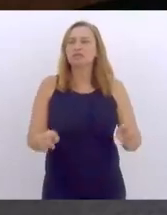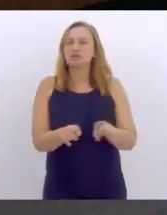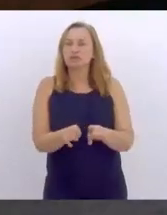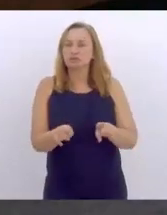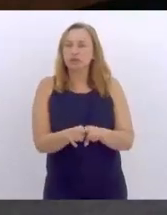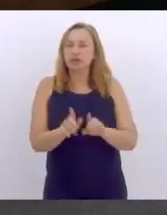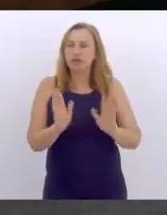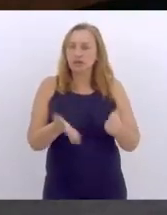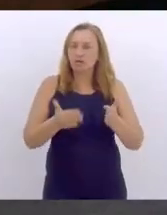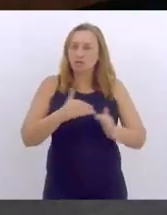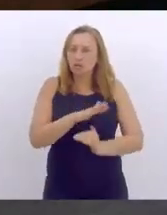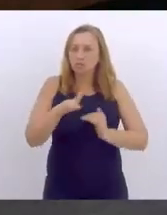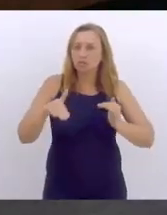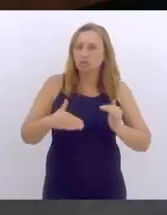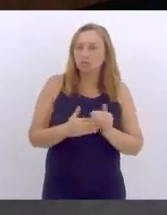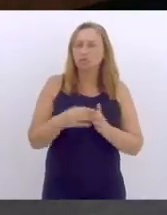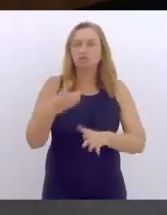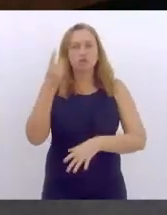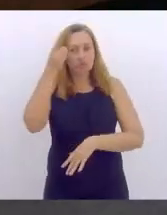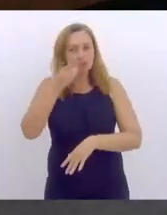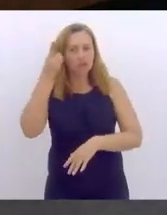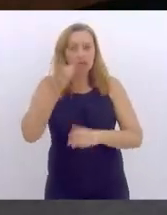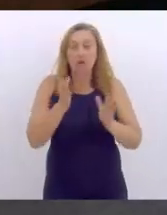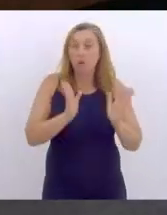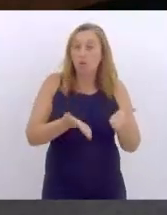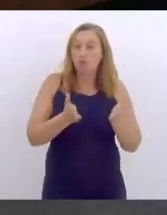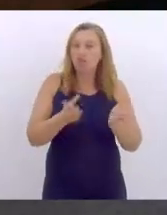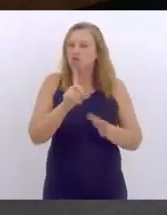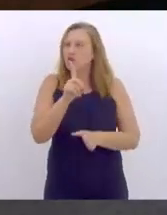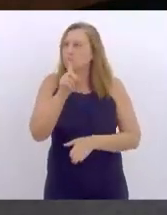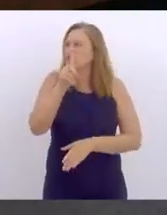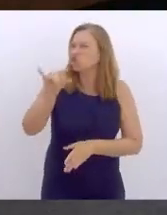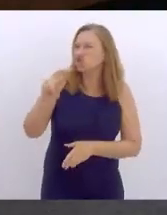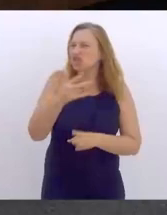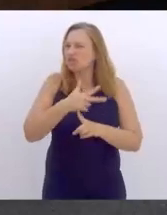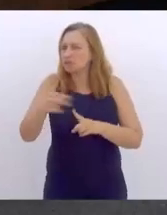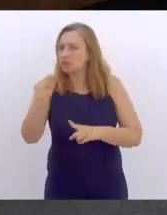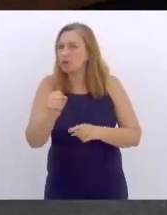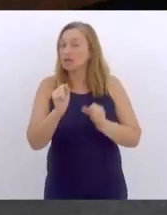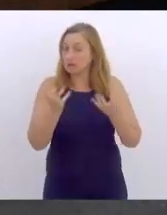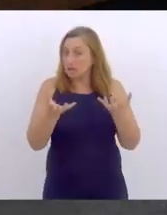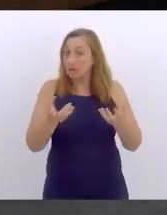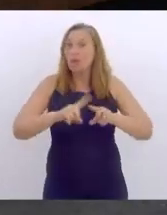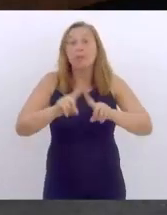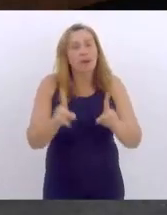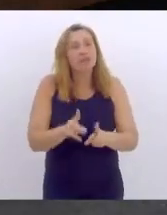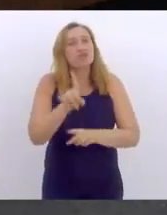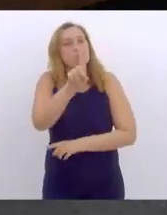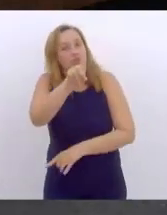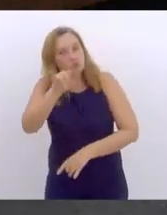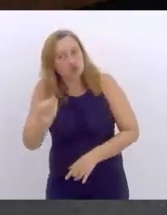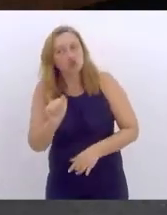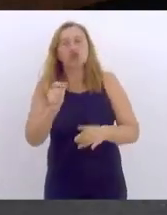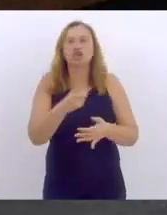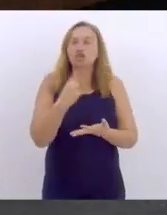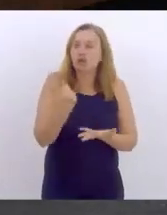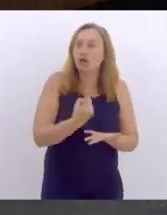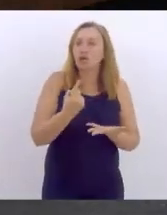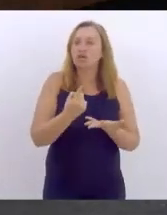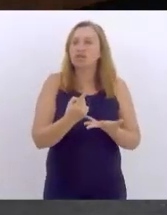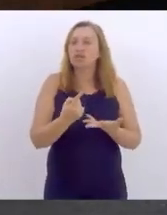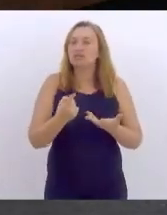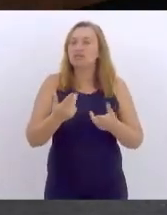de vários coautores, eu digo que hoje não foi um dia da vitória que nós esperávamos, mas foi um dia em que nós tivemos